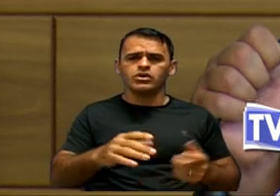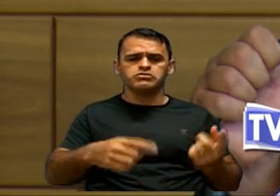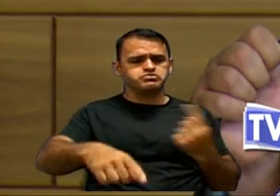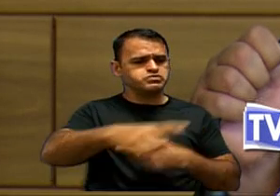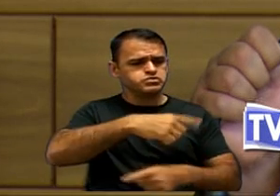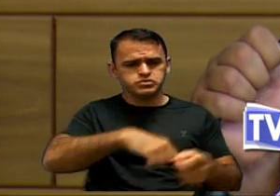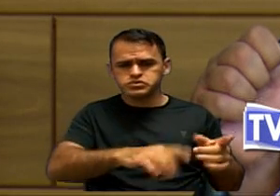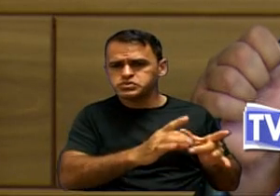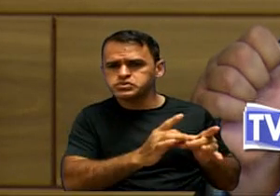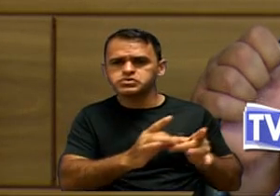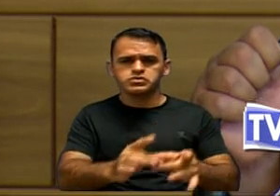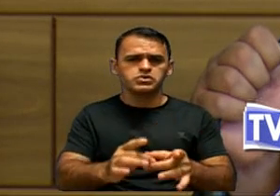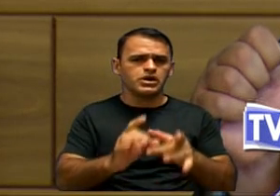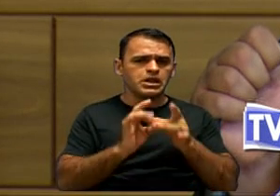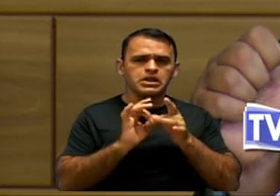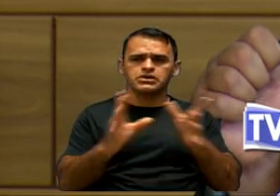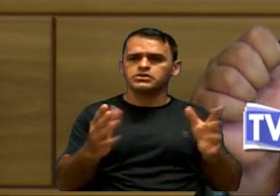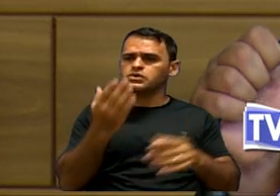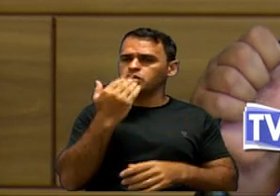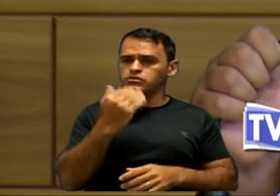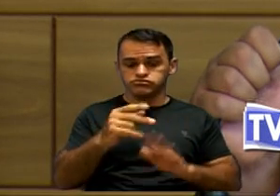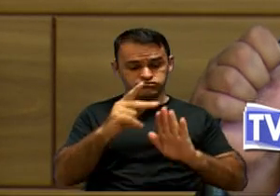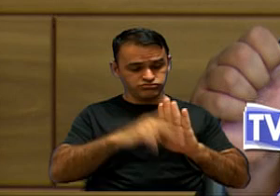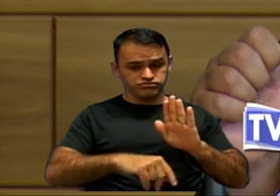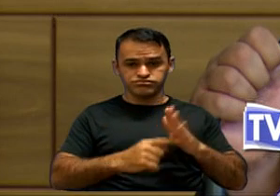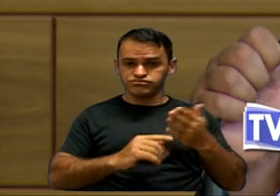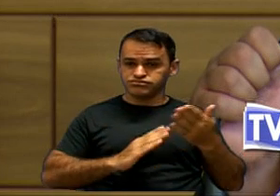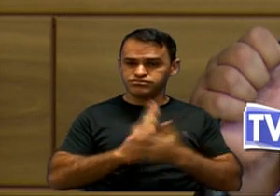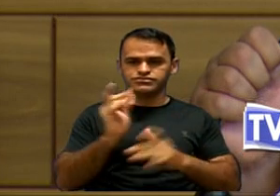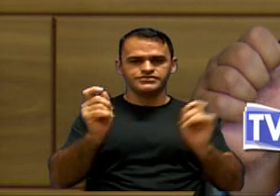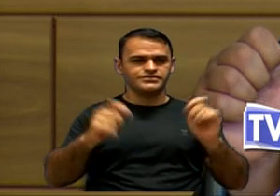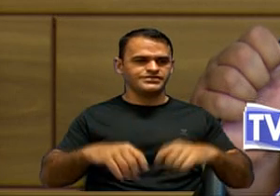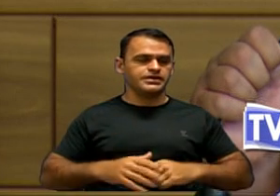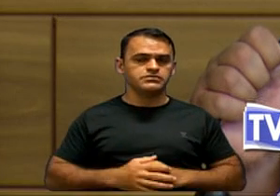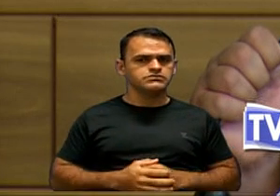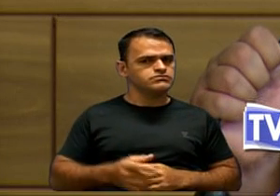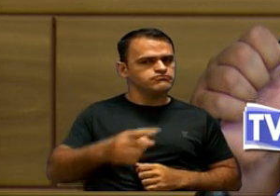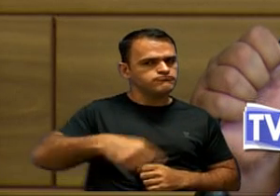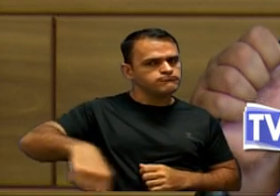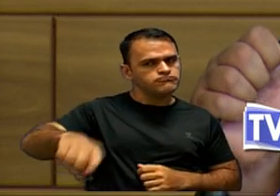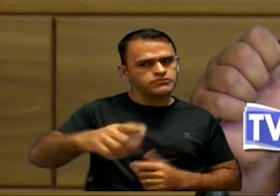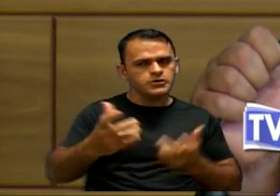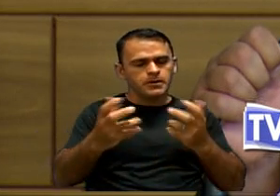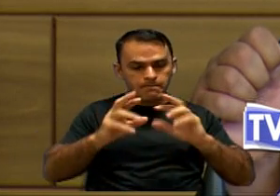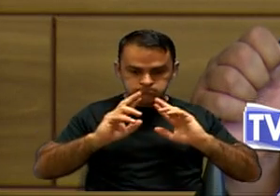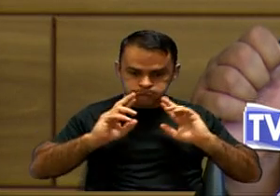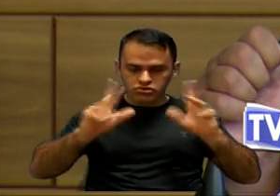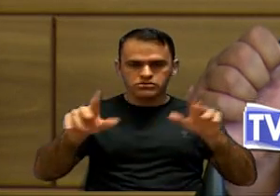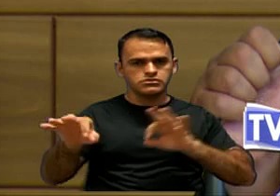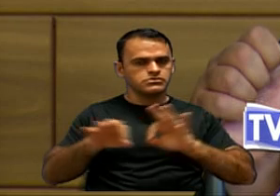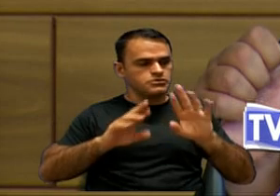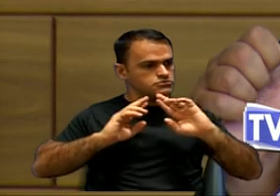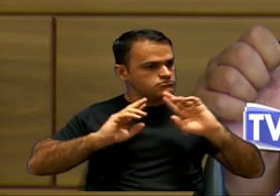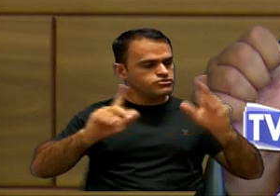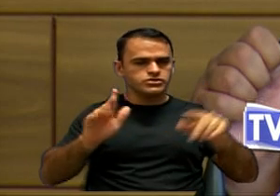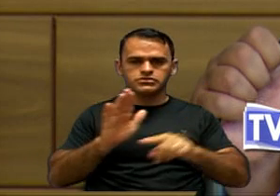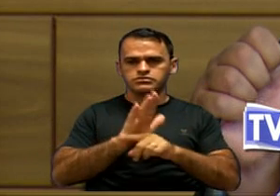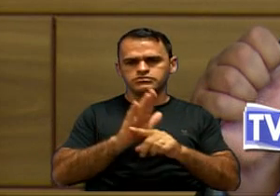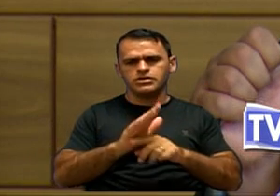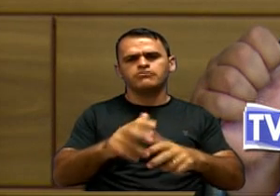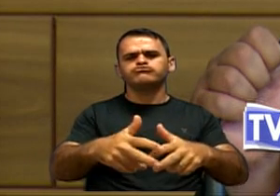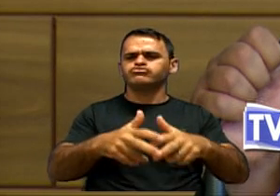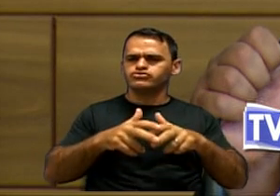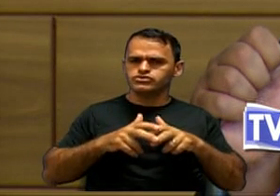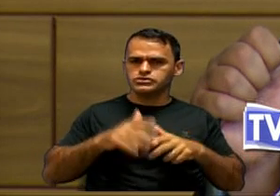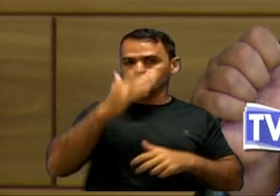se alimentar aí, né, com esse projeto de lei que nós vamos aprovar, porque nós estamos aqui para fazer a diferença, vereador. Por isso que foi eleito pelo povo, nós também fomos eleitos